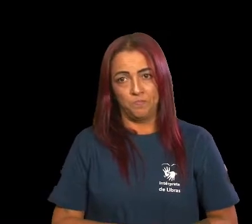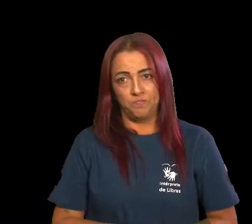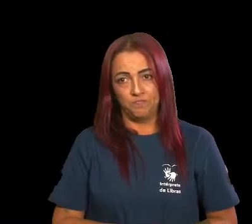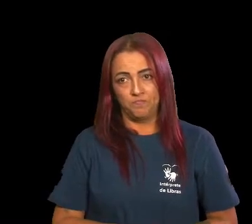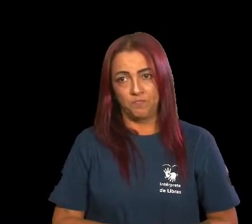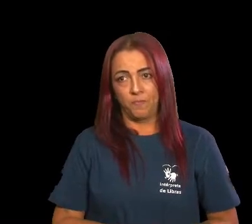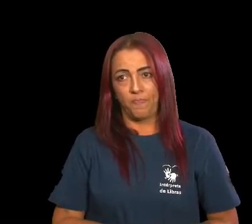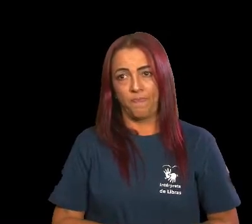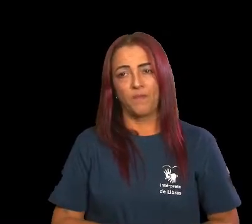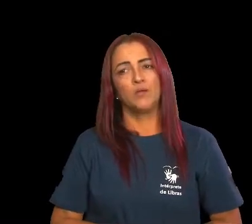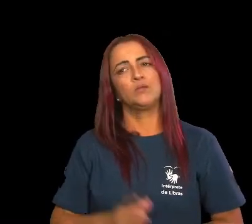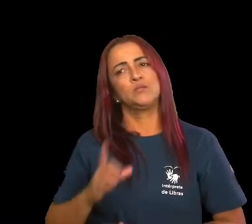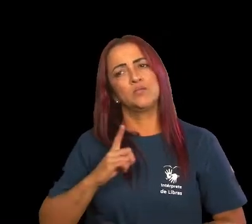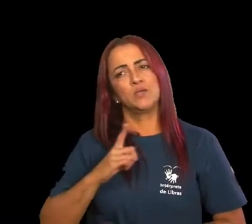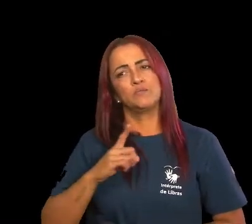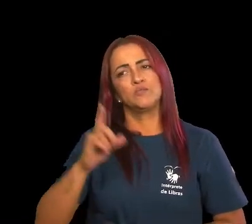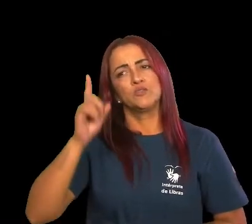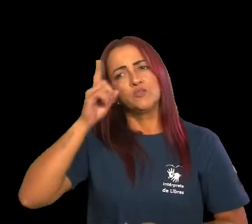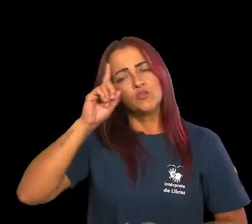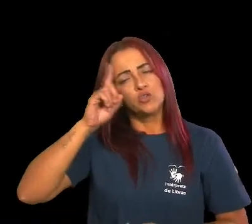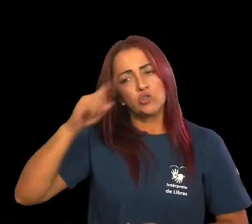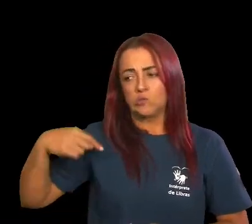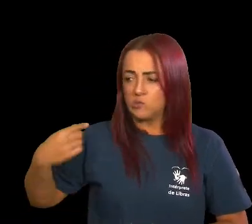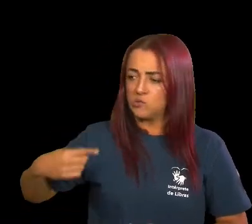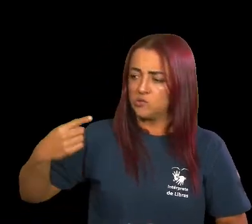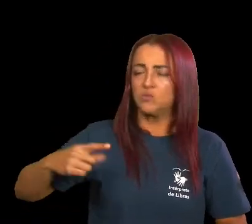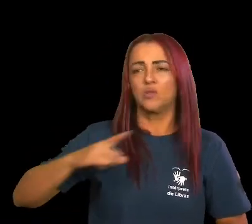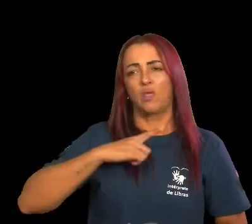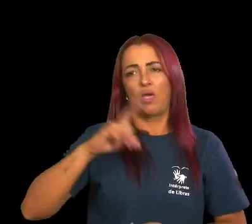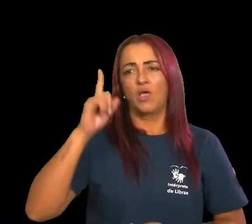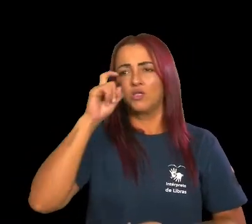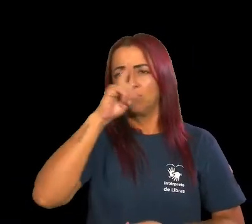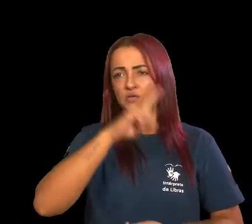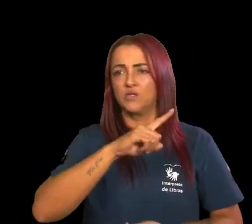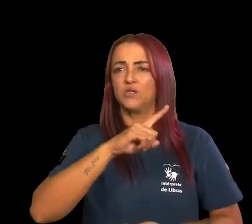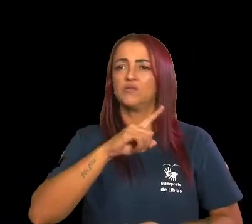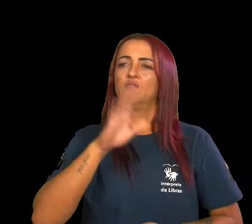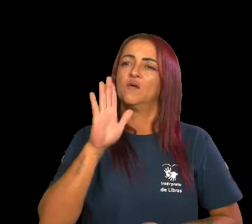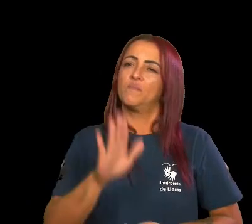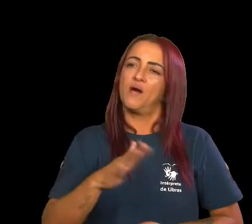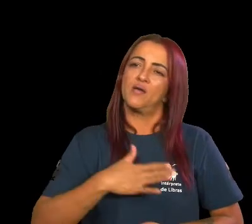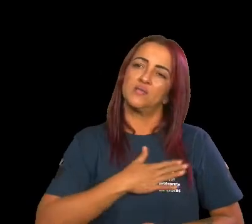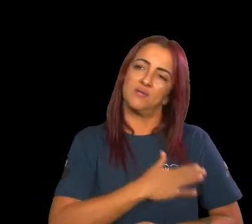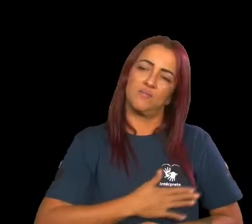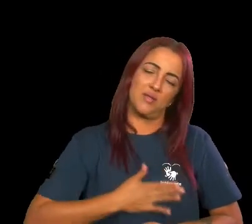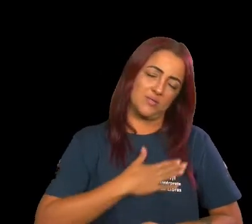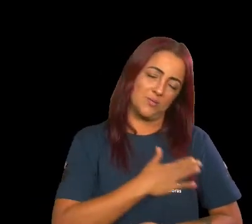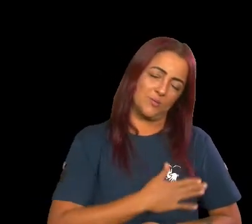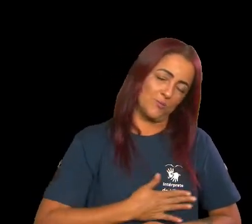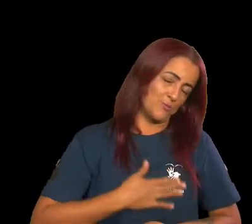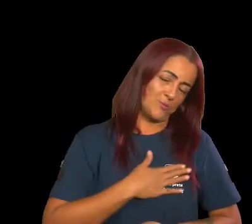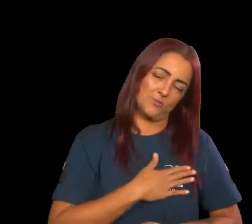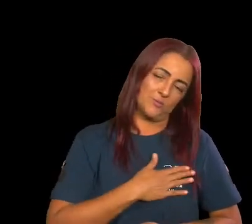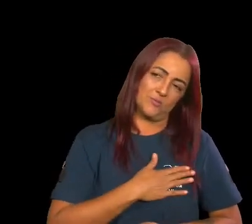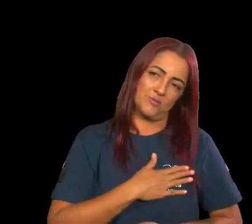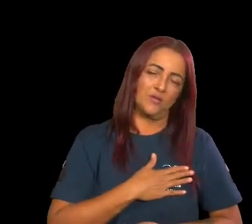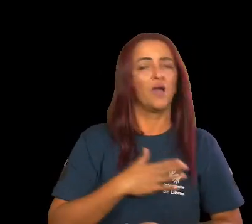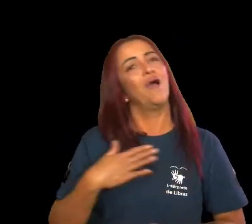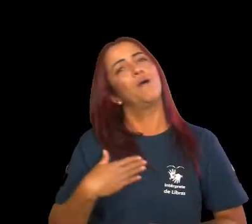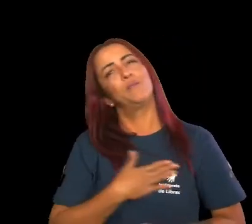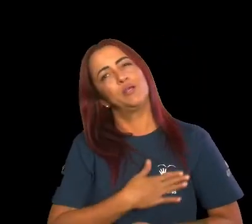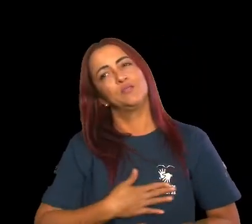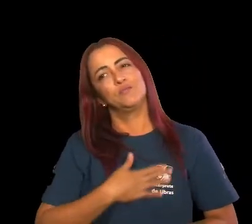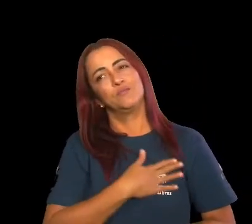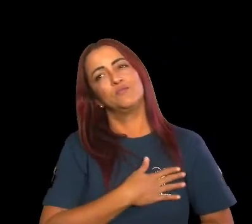O nosso cotidiano é difícil, mas é prazeroso. É